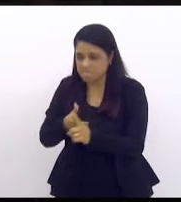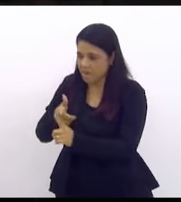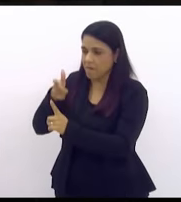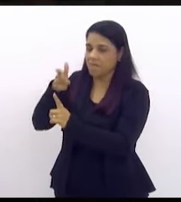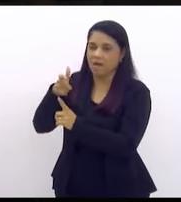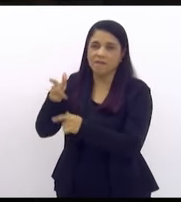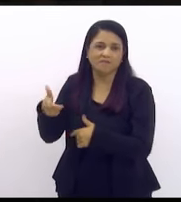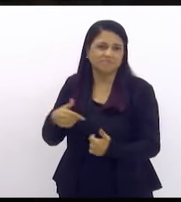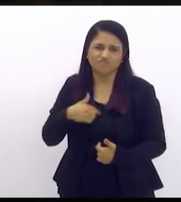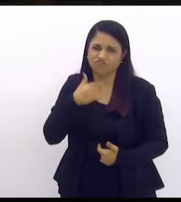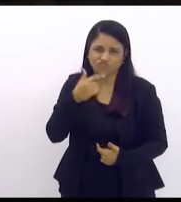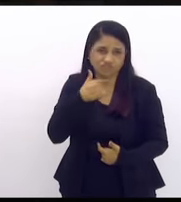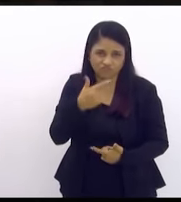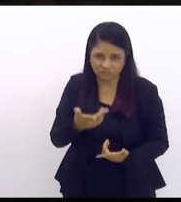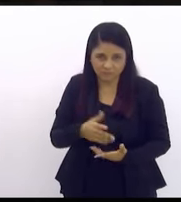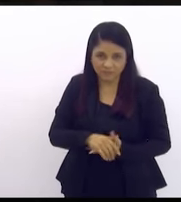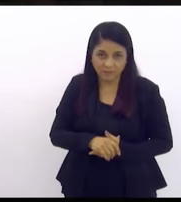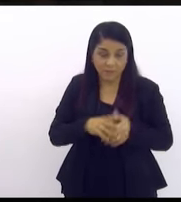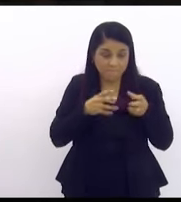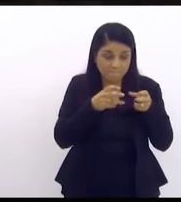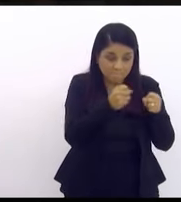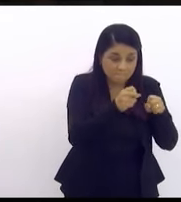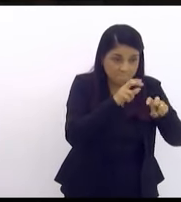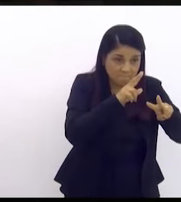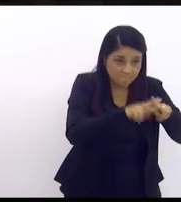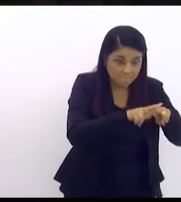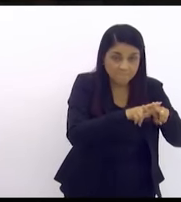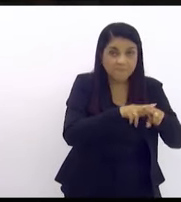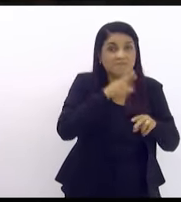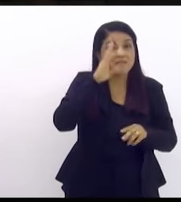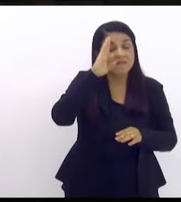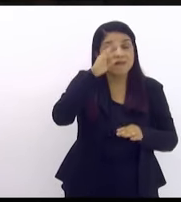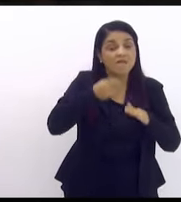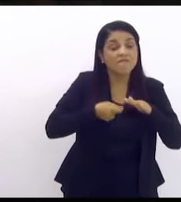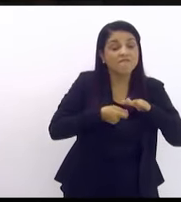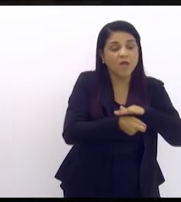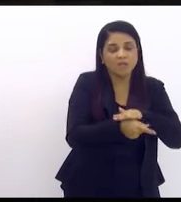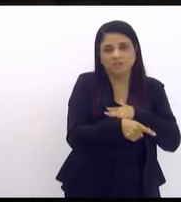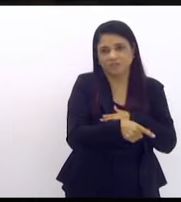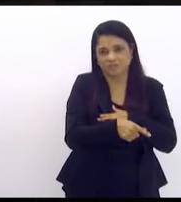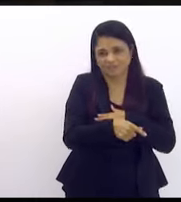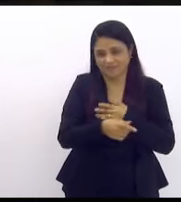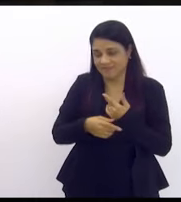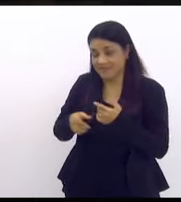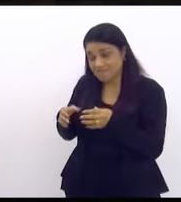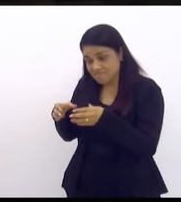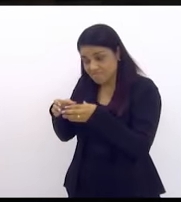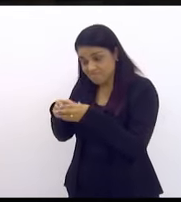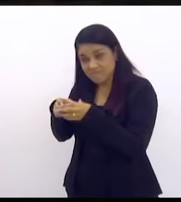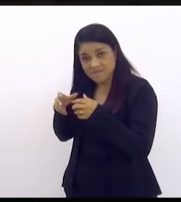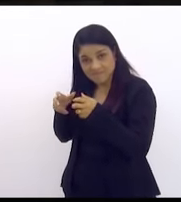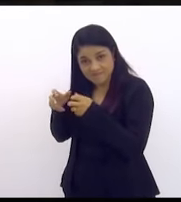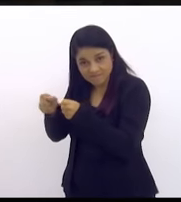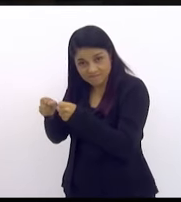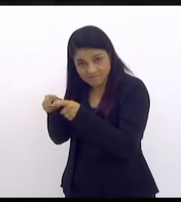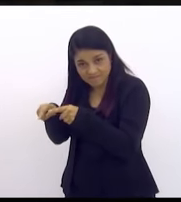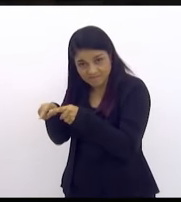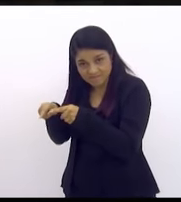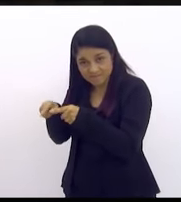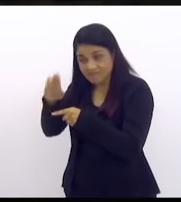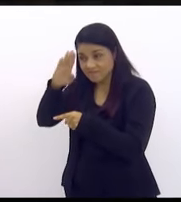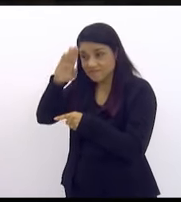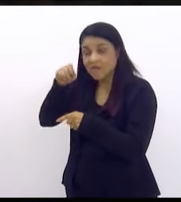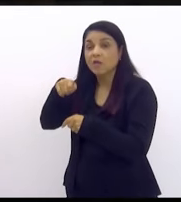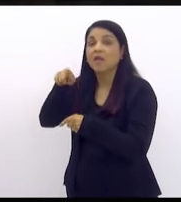ponta da distribuição. Se não sufocar por cima, estamos vendo o que está acontecendo.